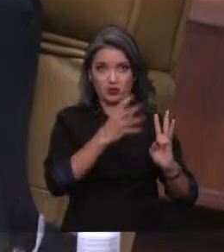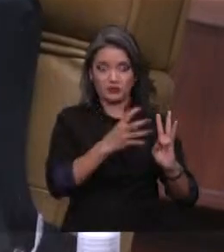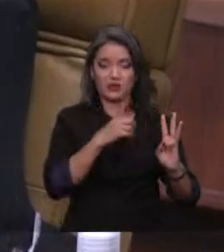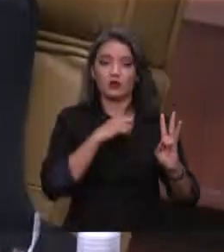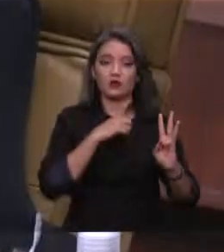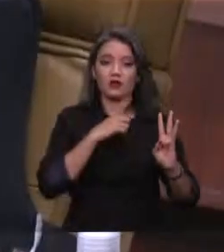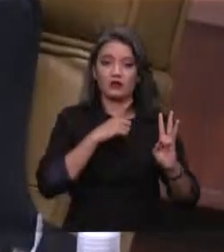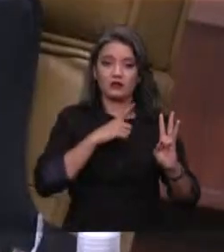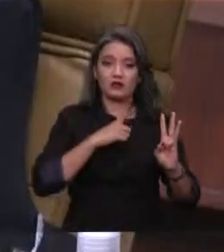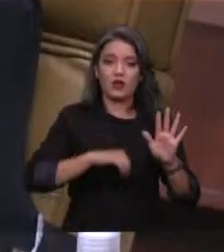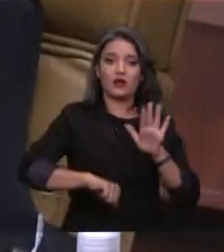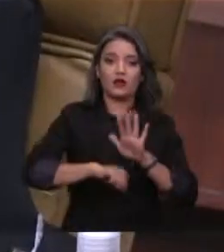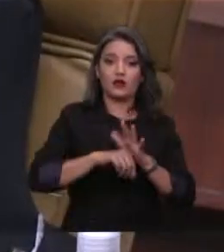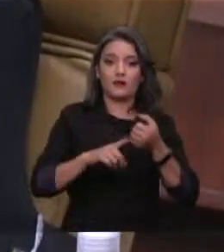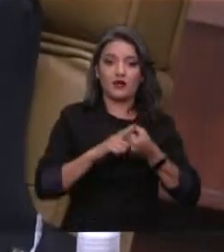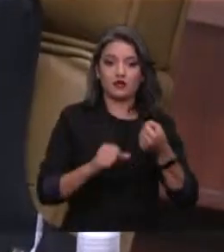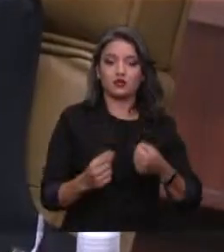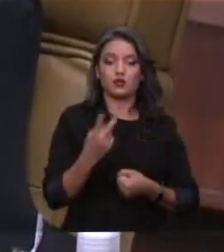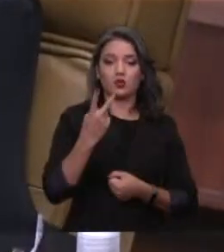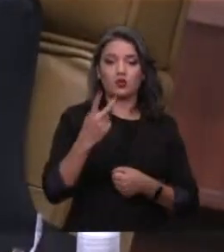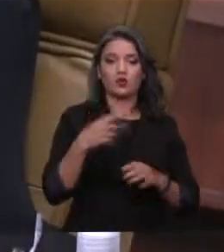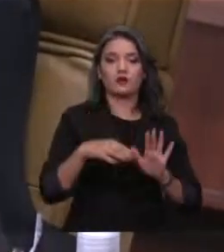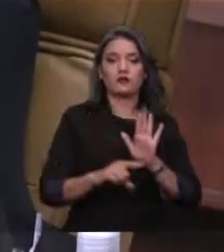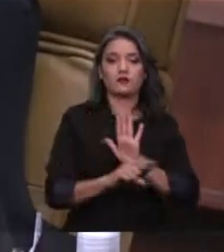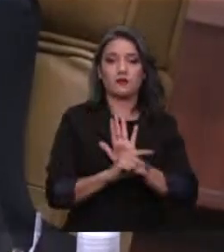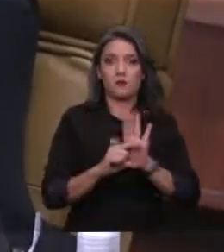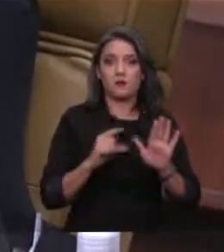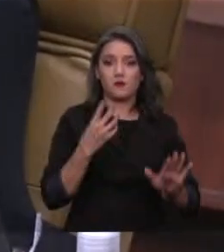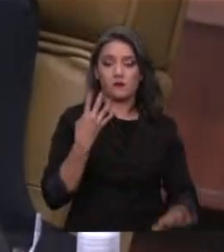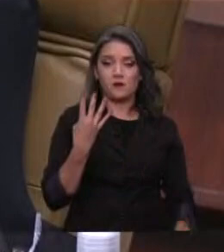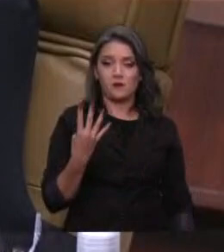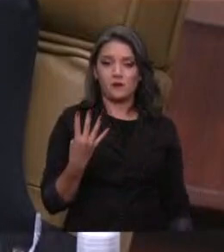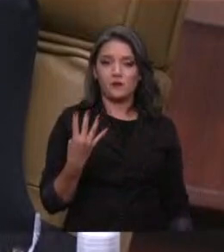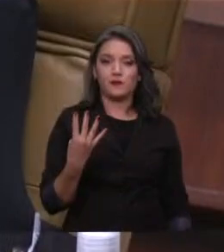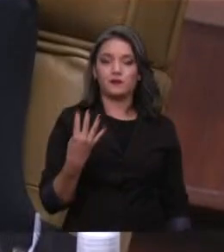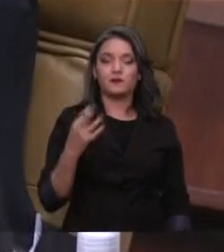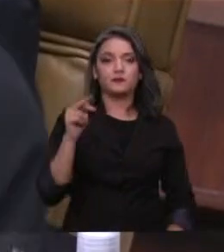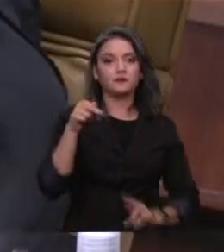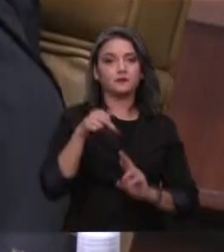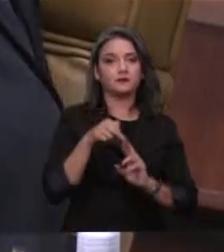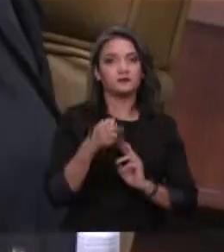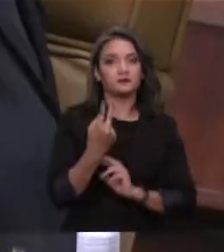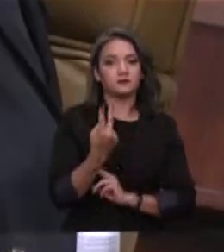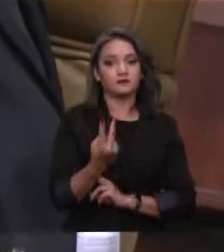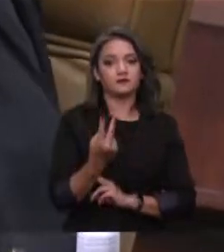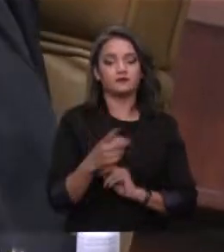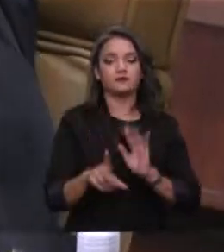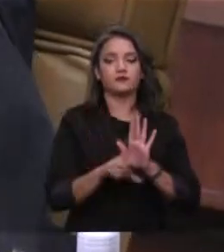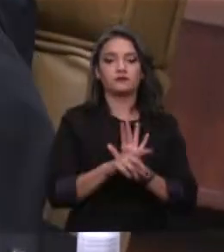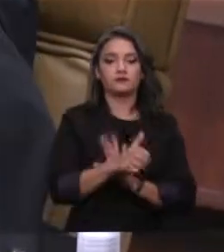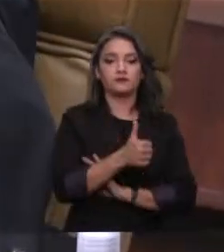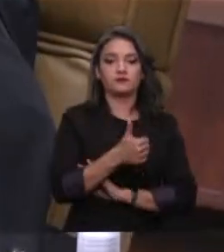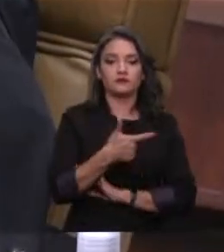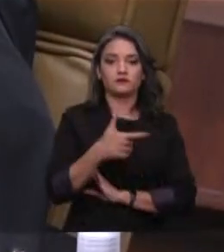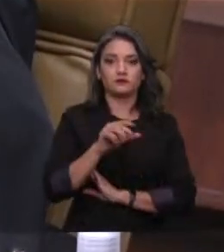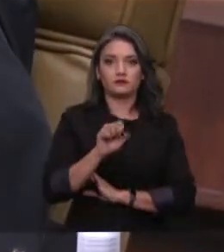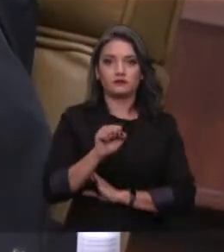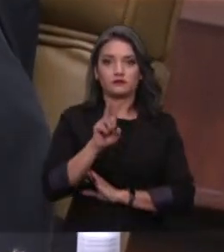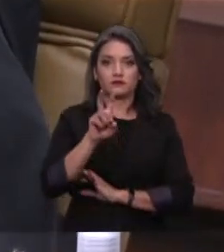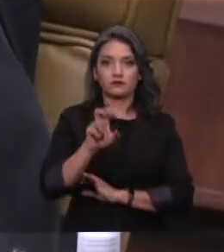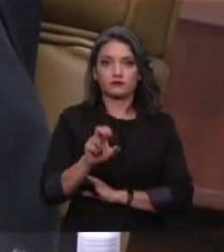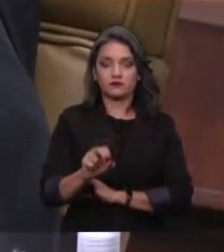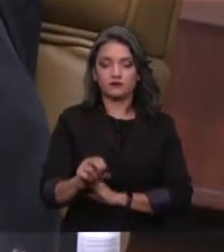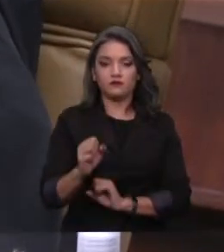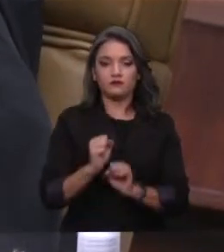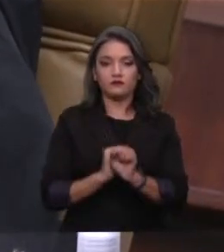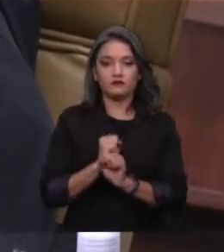2º, parágrafo 4º, inciso 2, da Lei 12.850, de